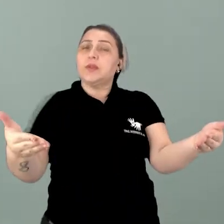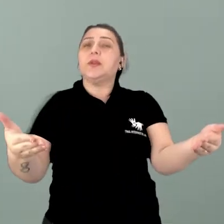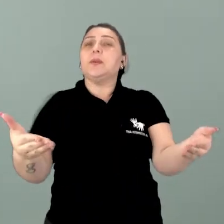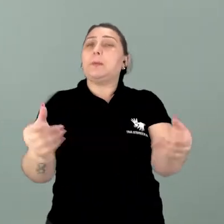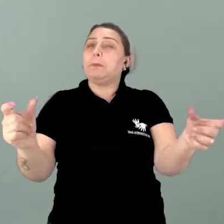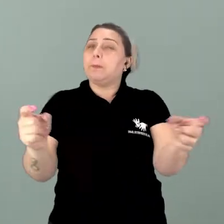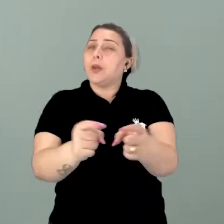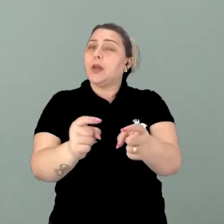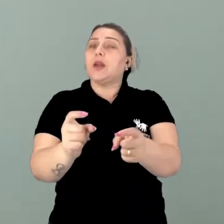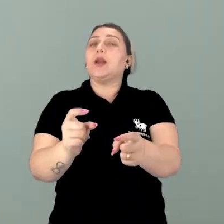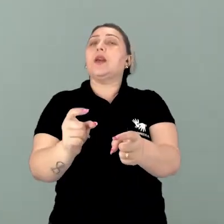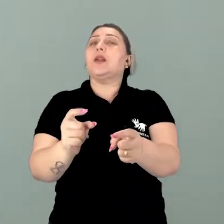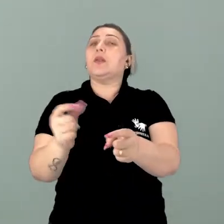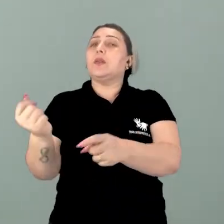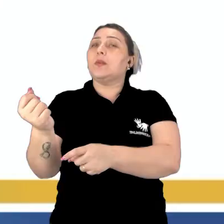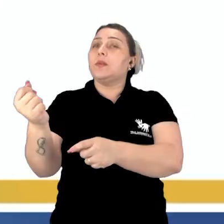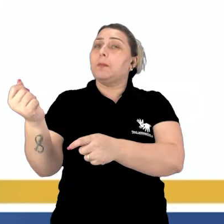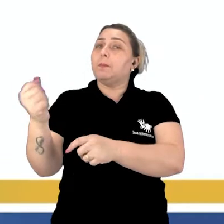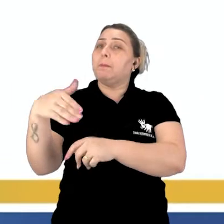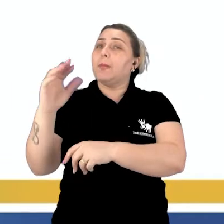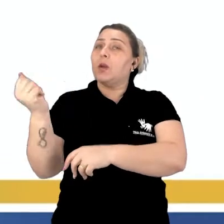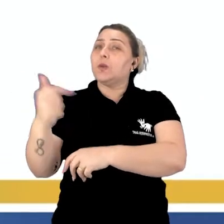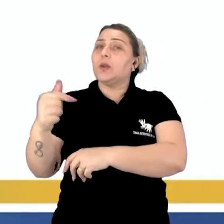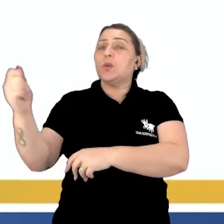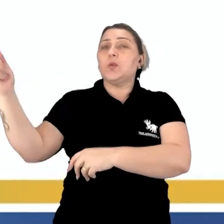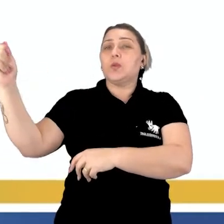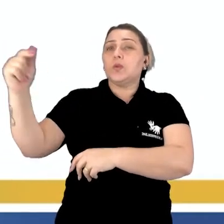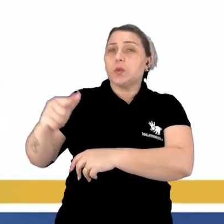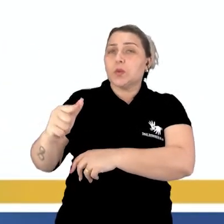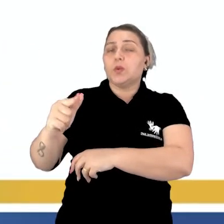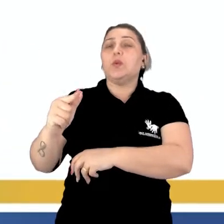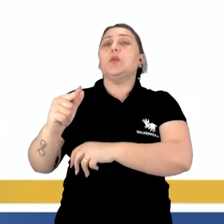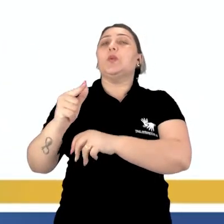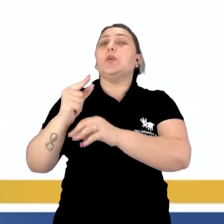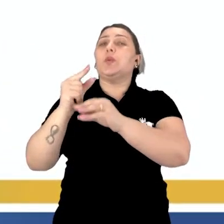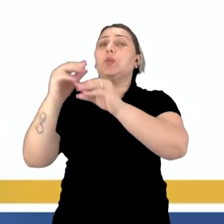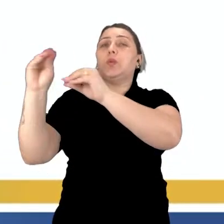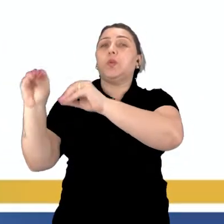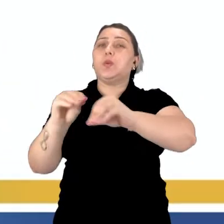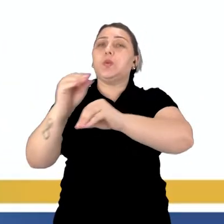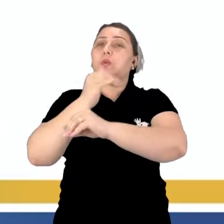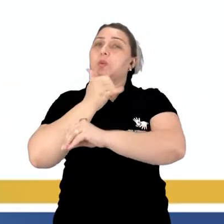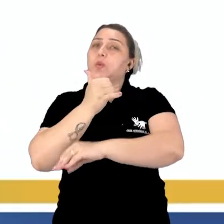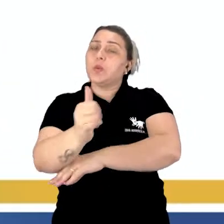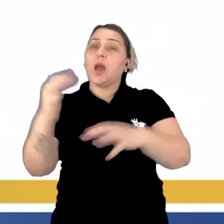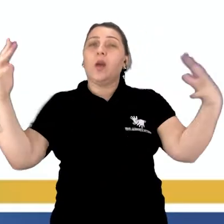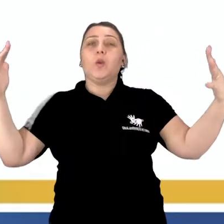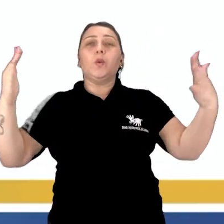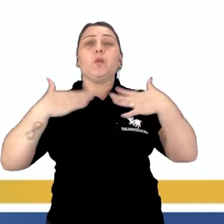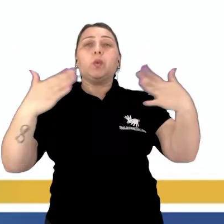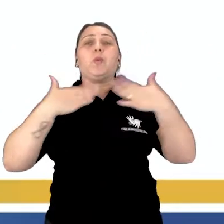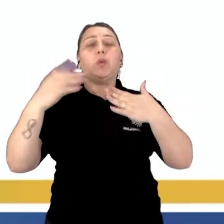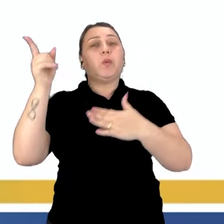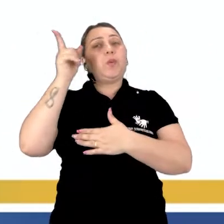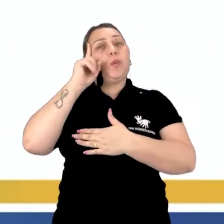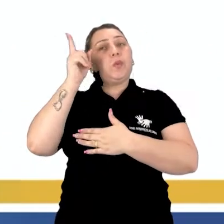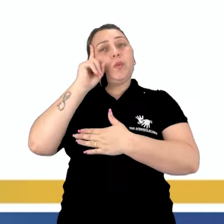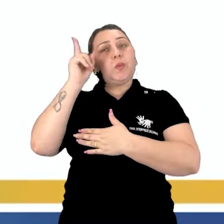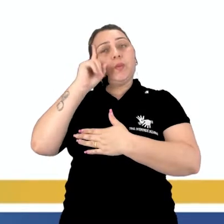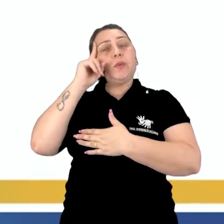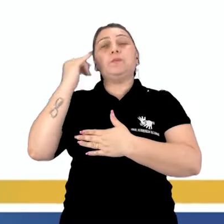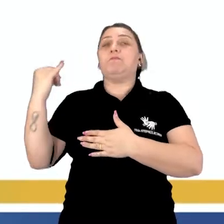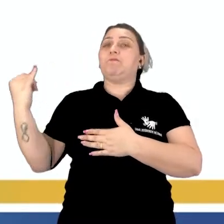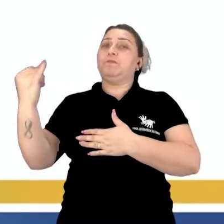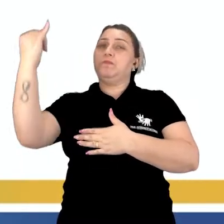ao tamanho do Sol. E aí acaba que o Sol ele fica enviando energia, fica enviando calor todos os dias, o que é